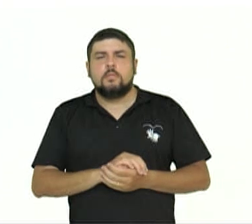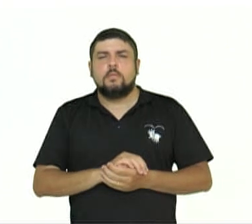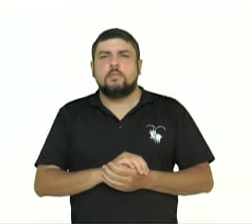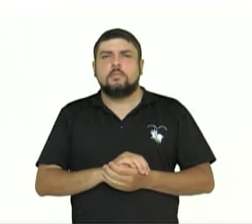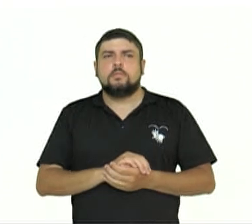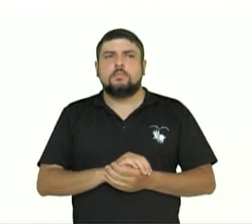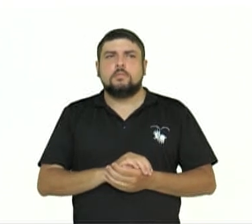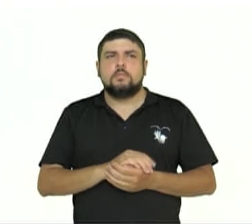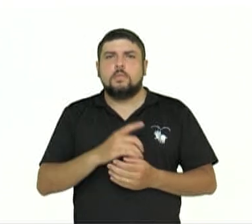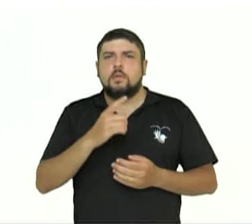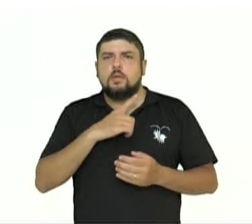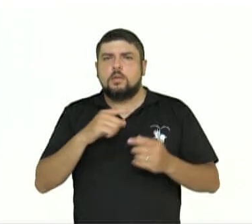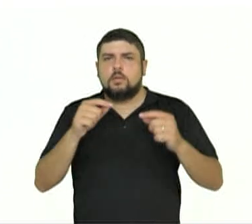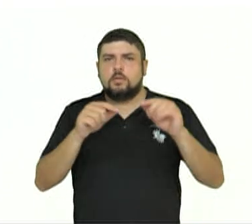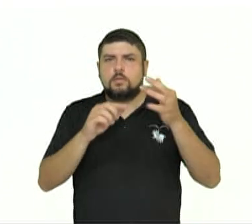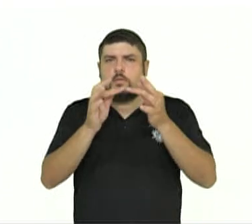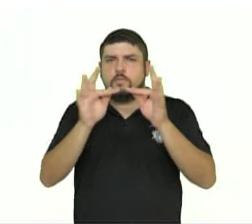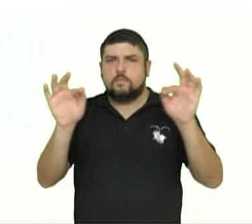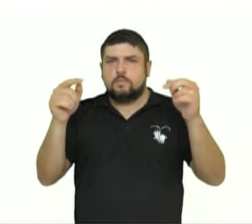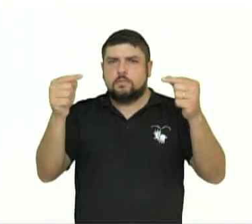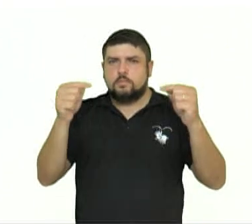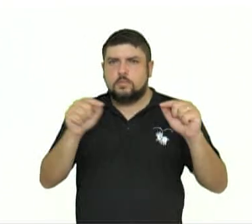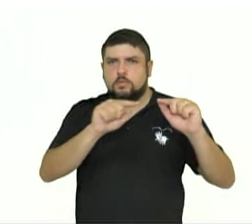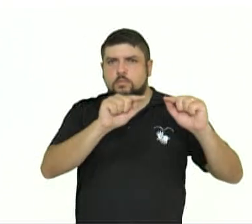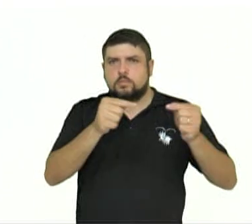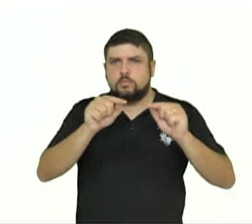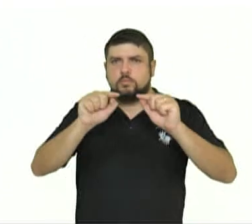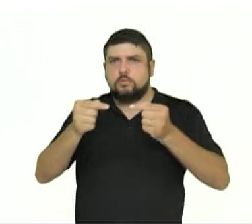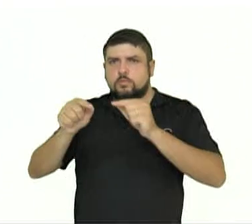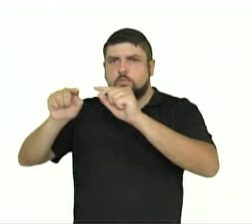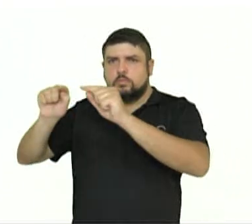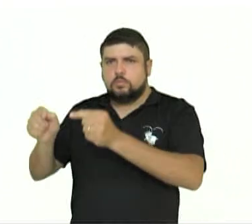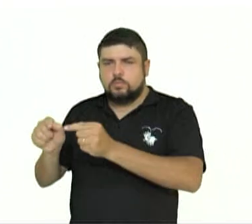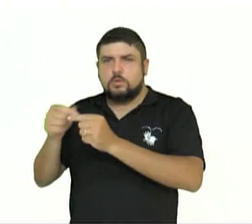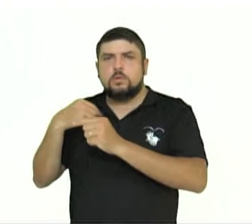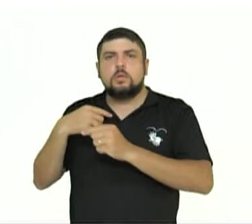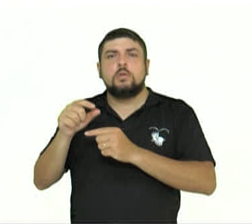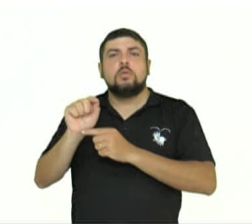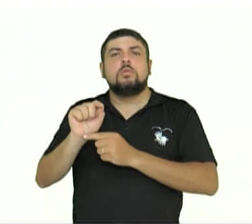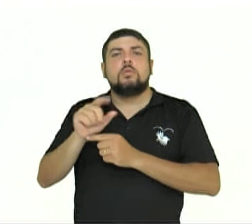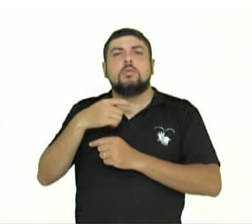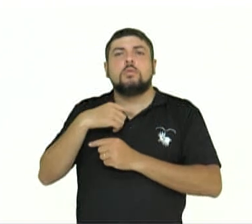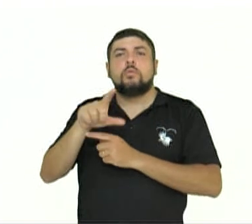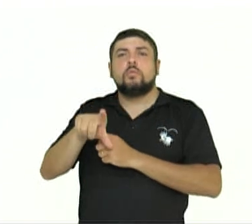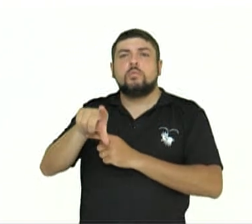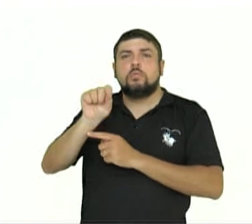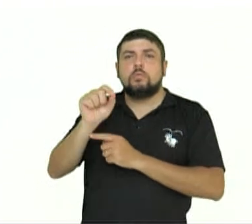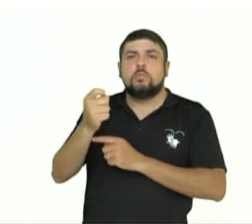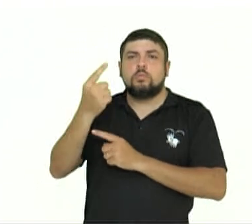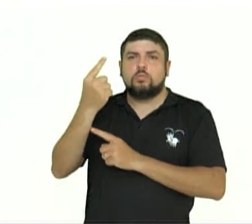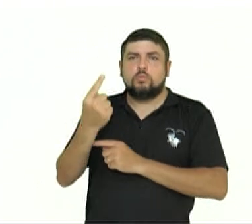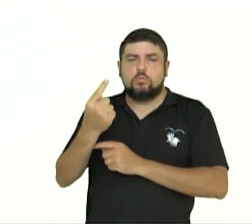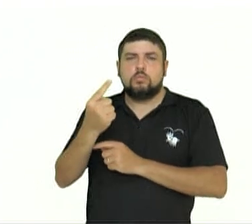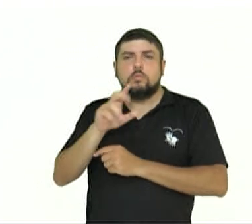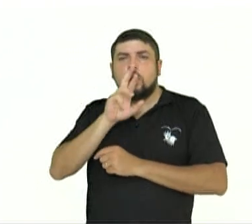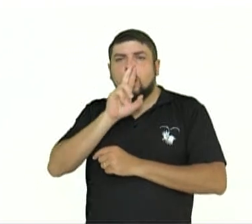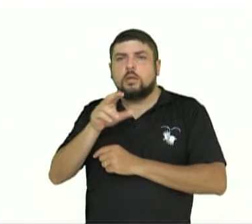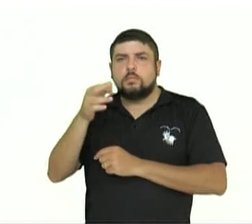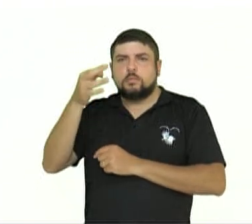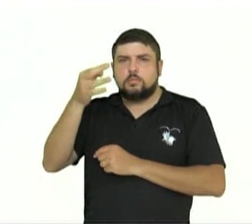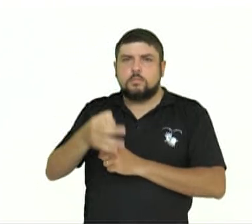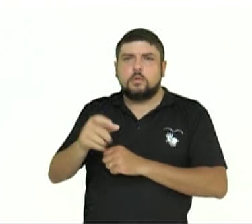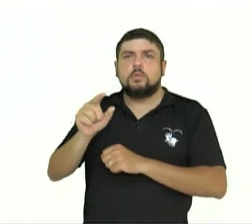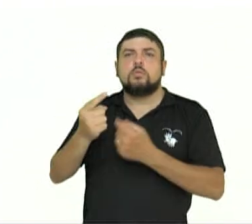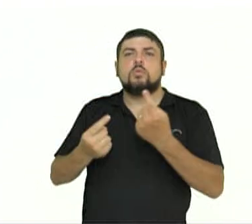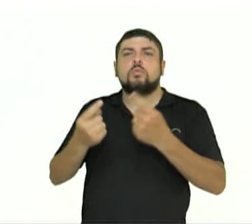acá temos as opções, né? Que você vai aí elegir uma delas e vai dizer qual que é o adjetivo